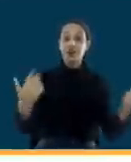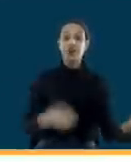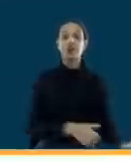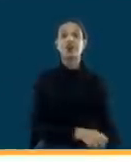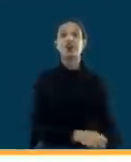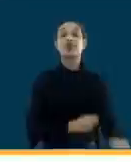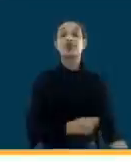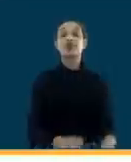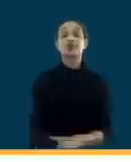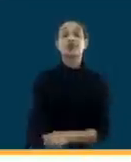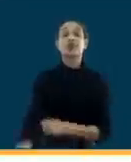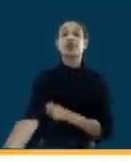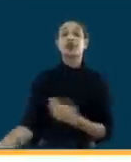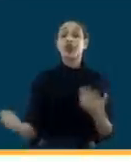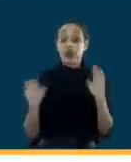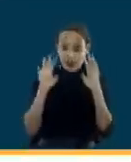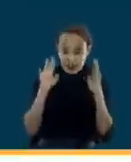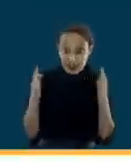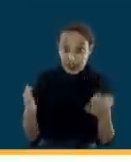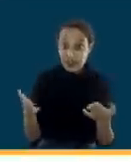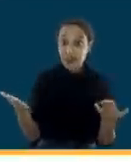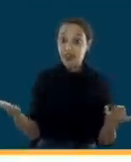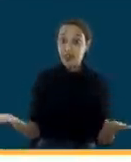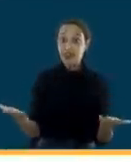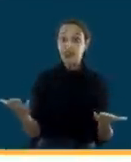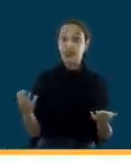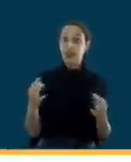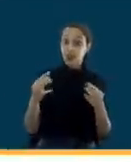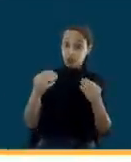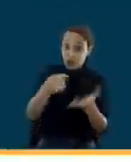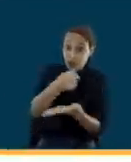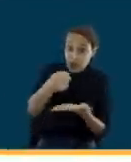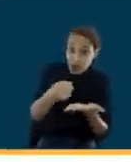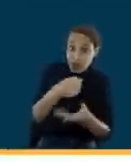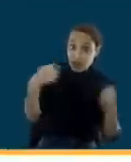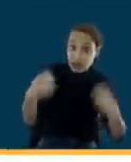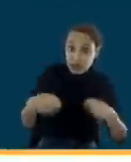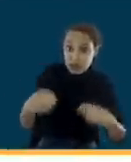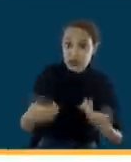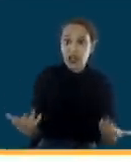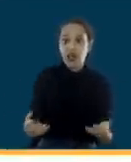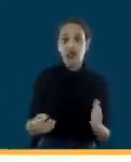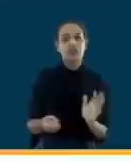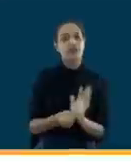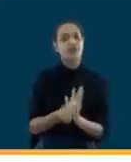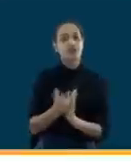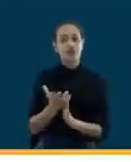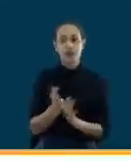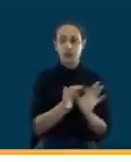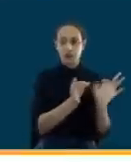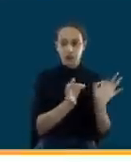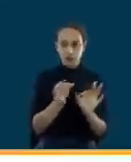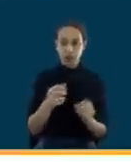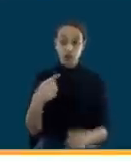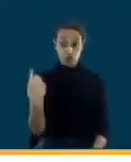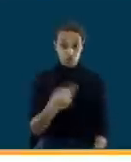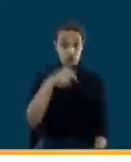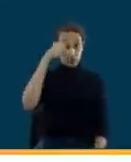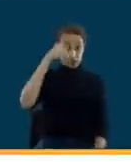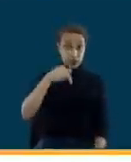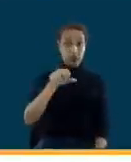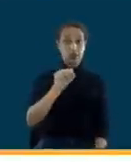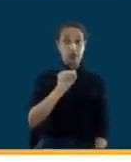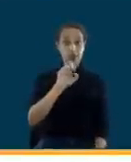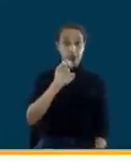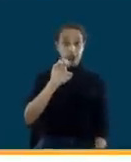atender suas necessidades básicas. Muitas entidades, organizações, nós mesmos do SESC temos um trabalho